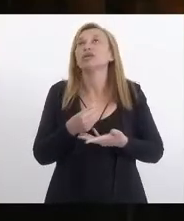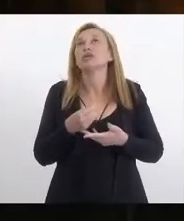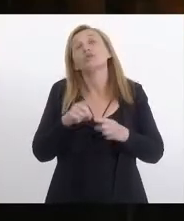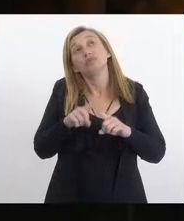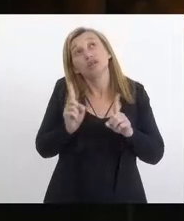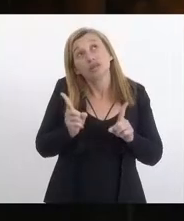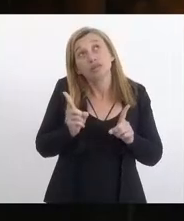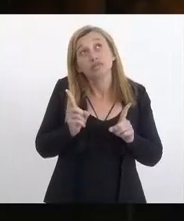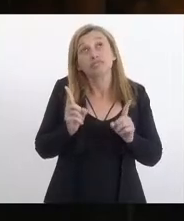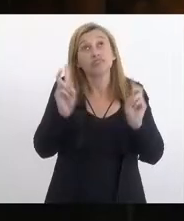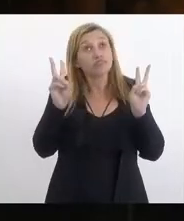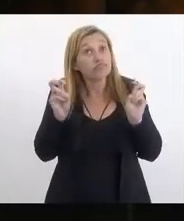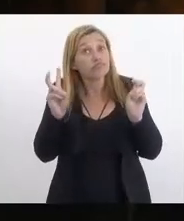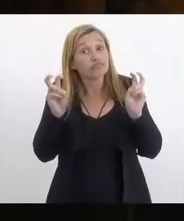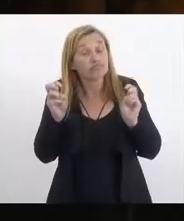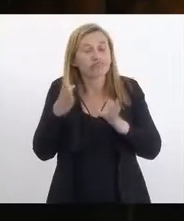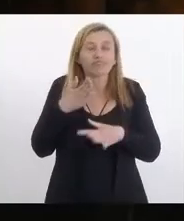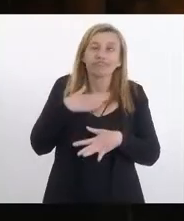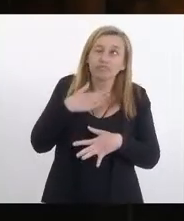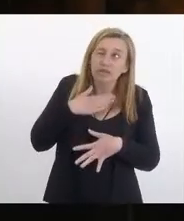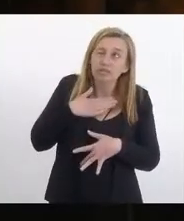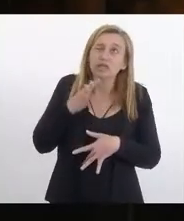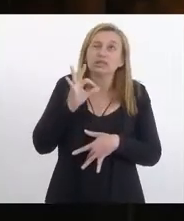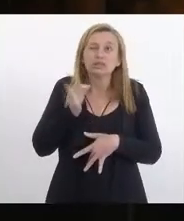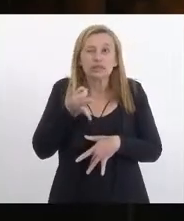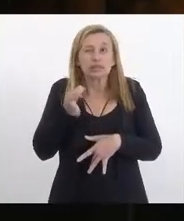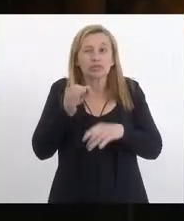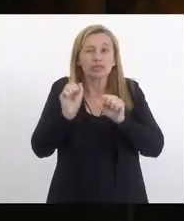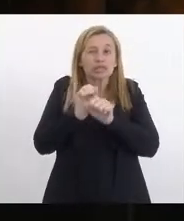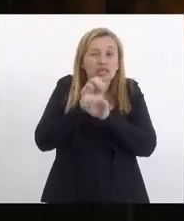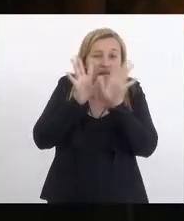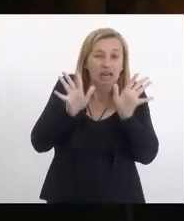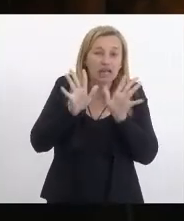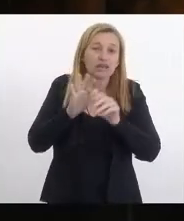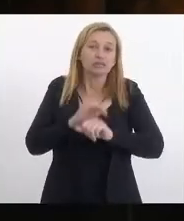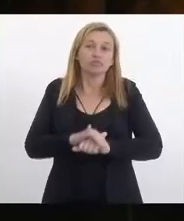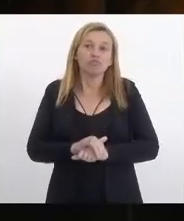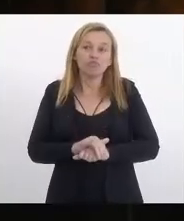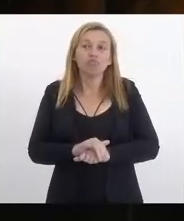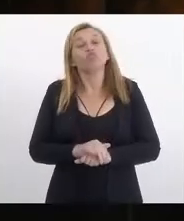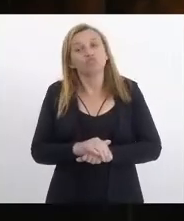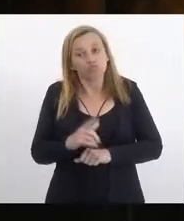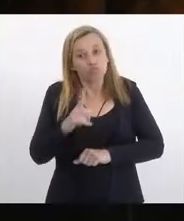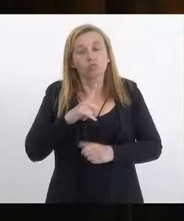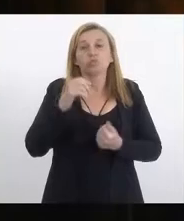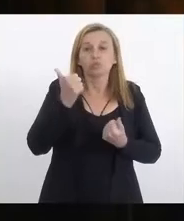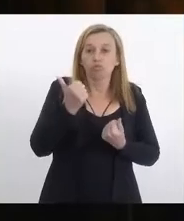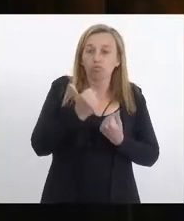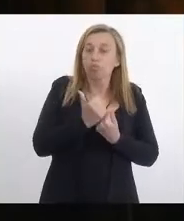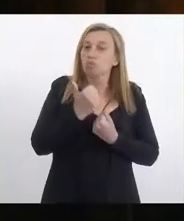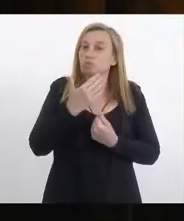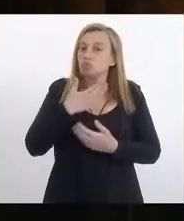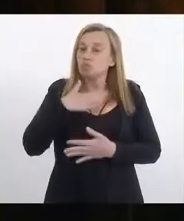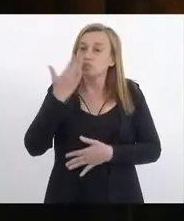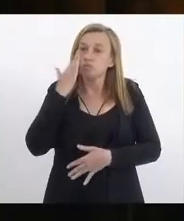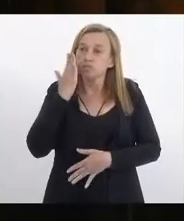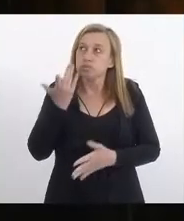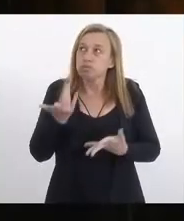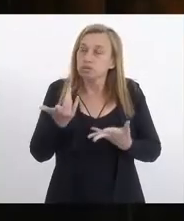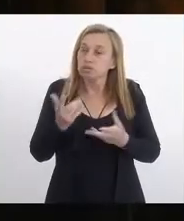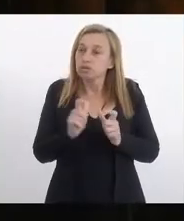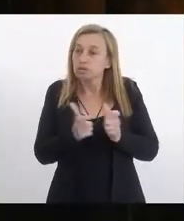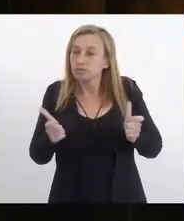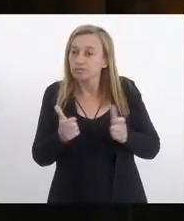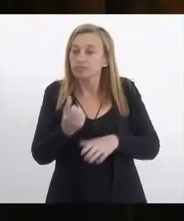mas ficando essa questão, para mim, absolutamente clara, né? E que tem apoio, no meu entendimento, da